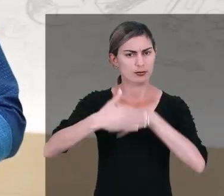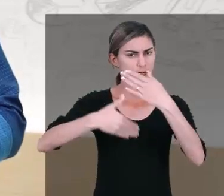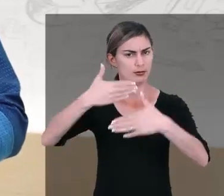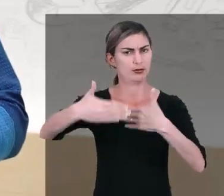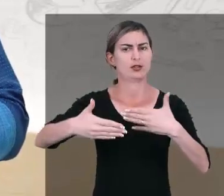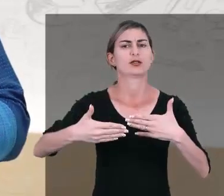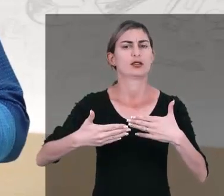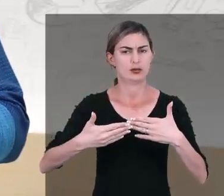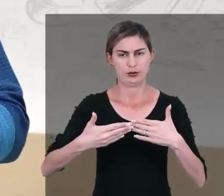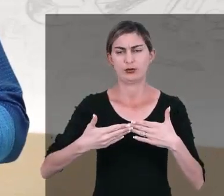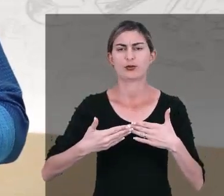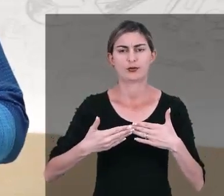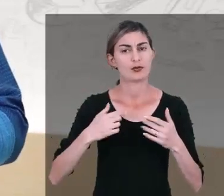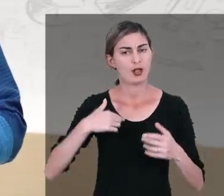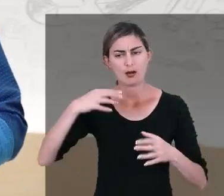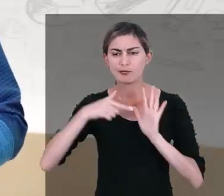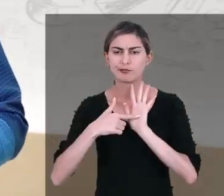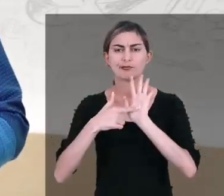processo de